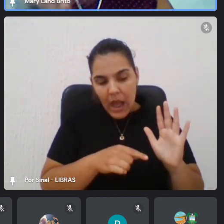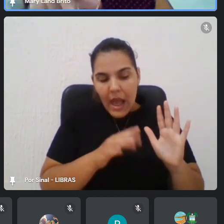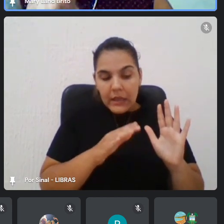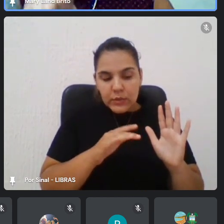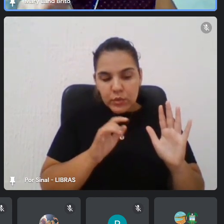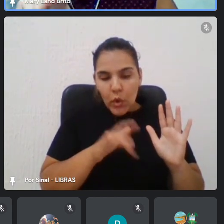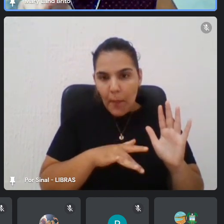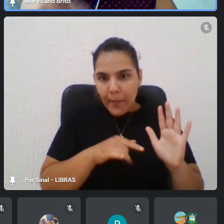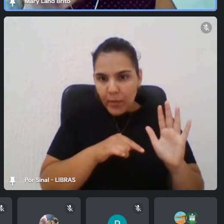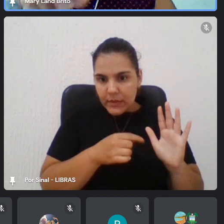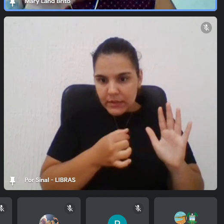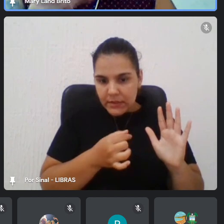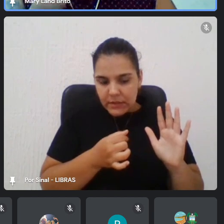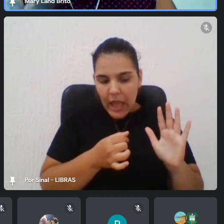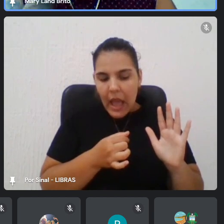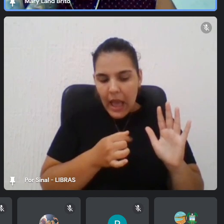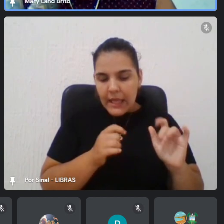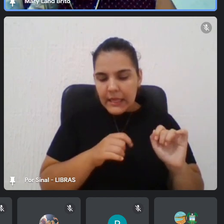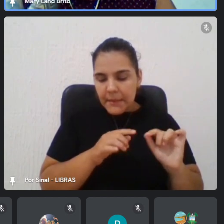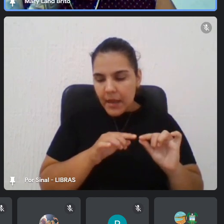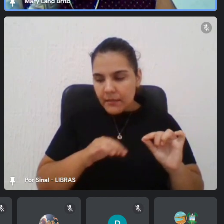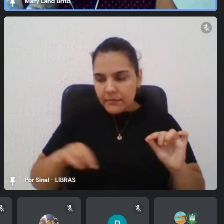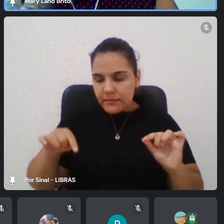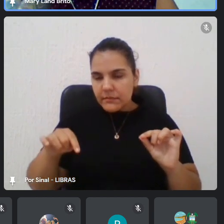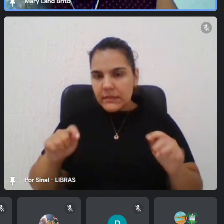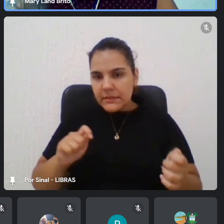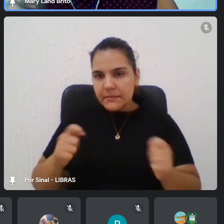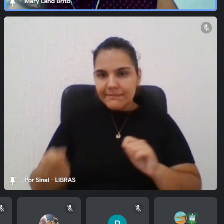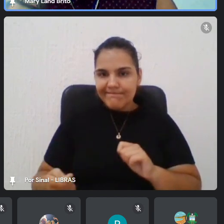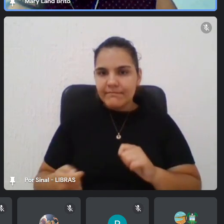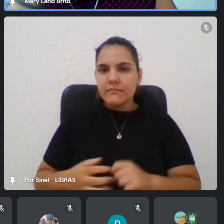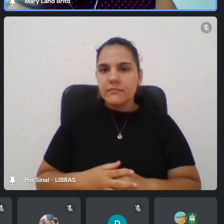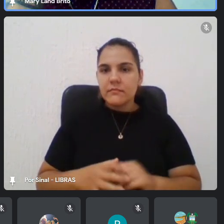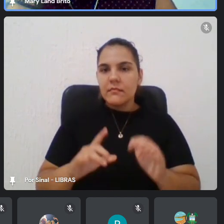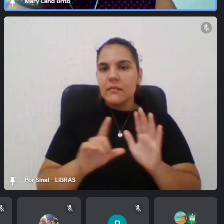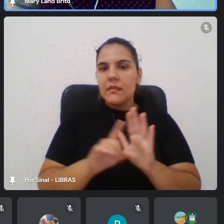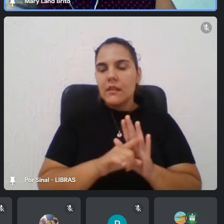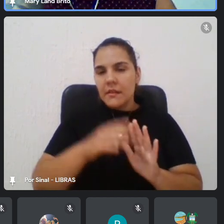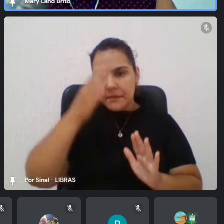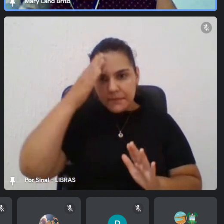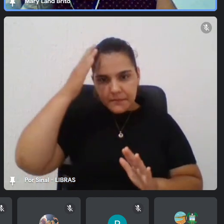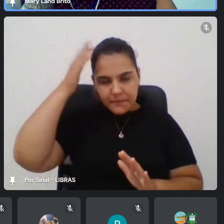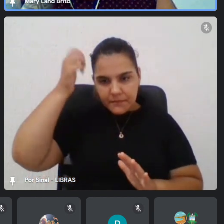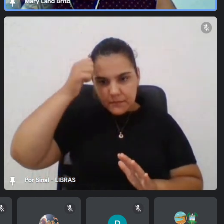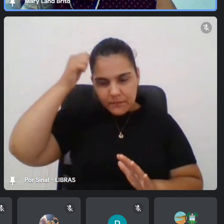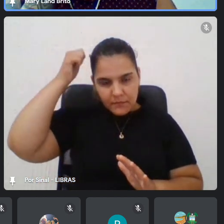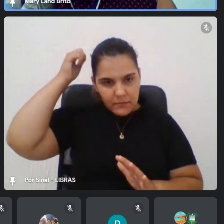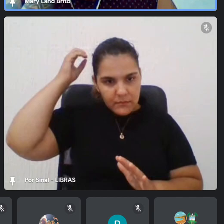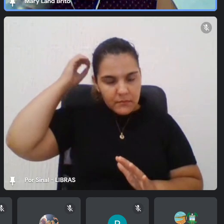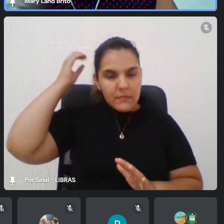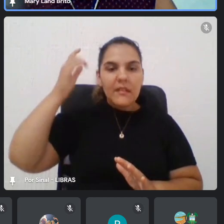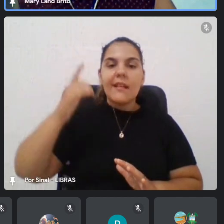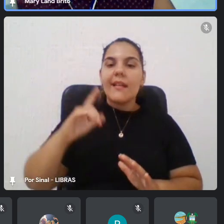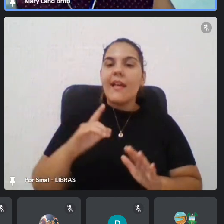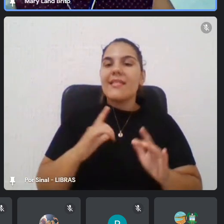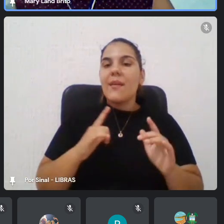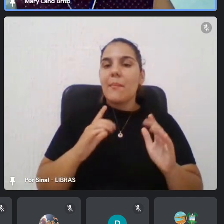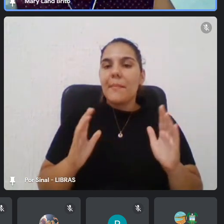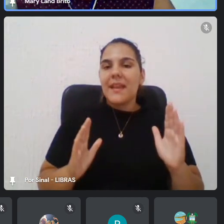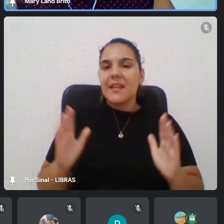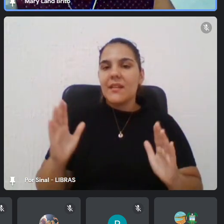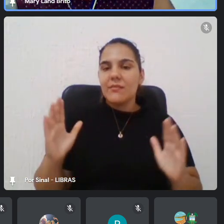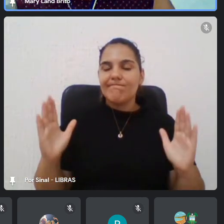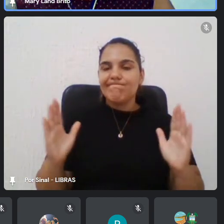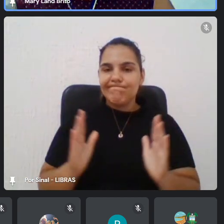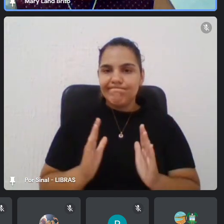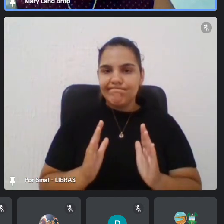Paula Gustavo, gente, ela tem um período muito curto. A Alde Blanc, ela conseguiu do dinheiro chegar até ser pago o